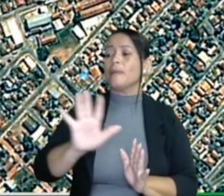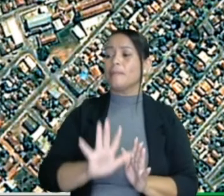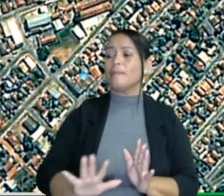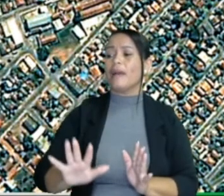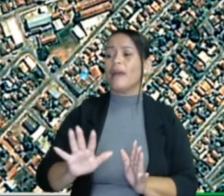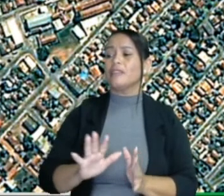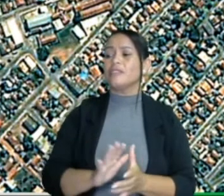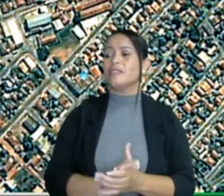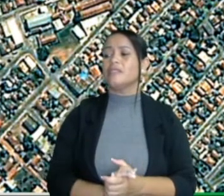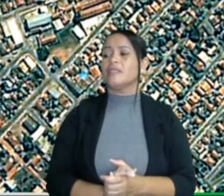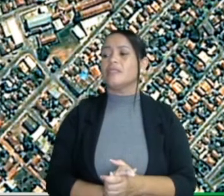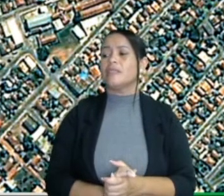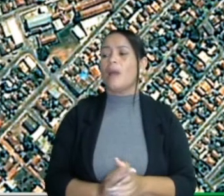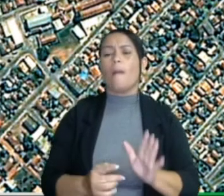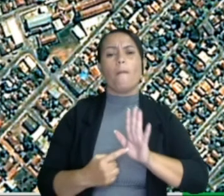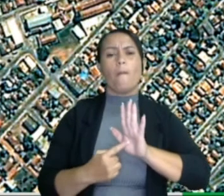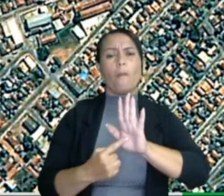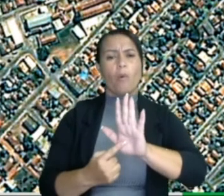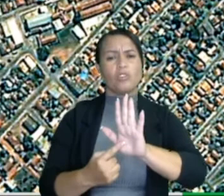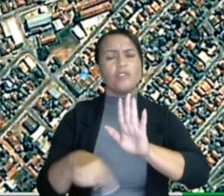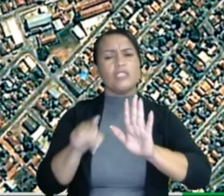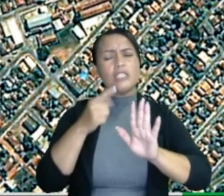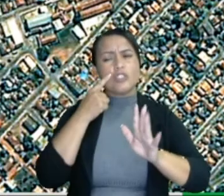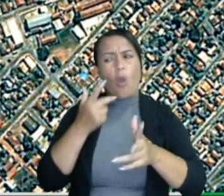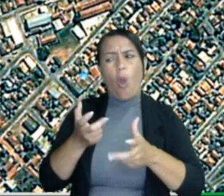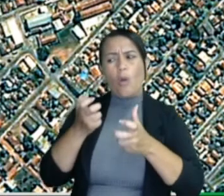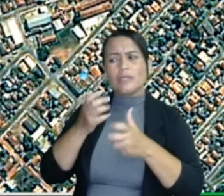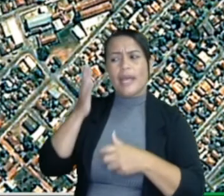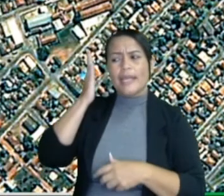menos mostrar que você consegue